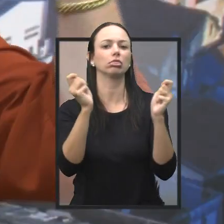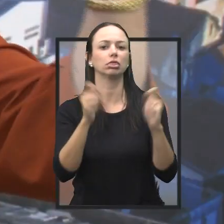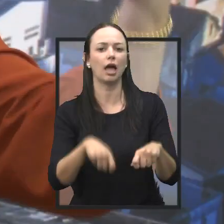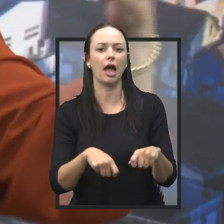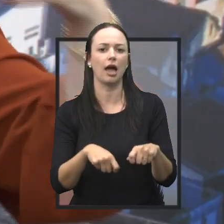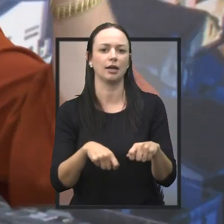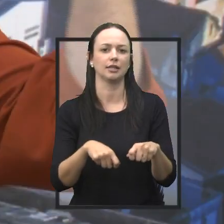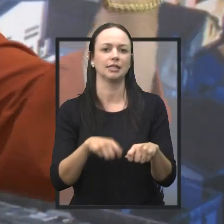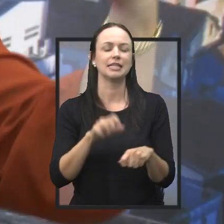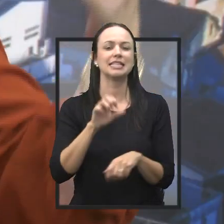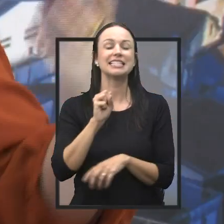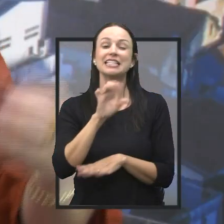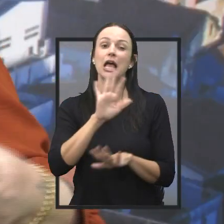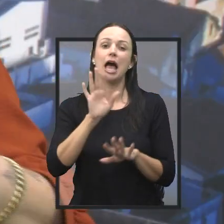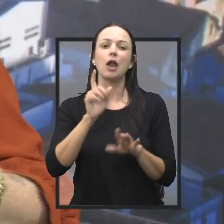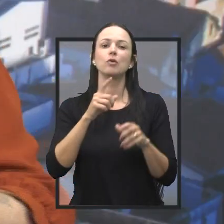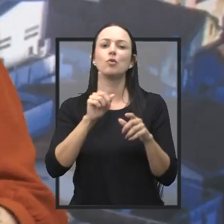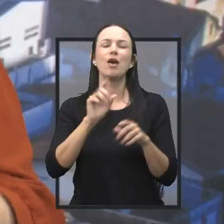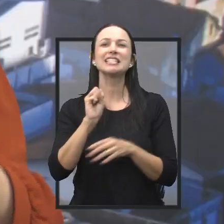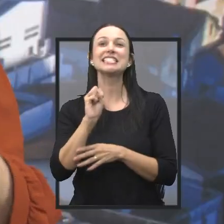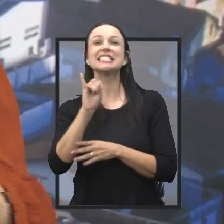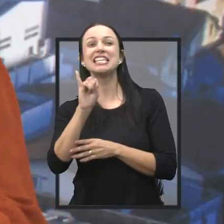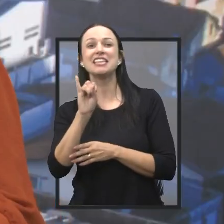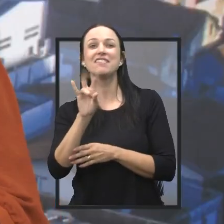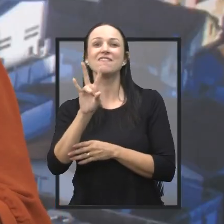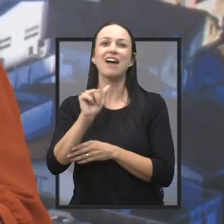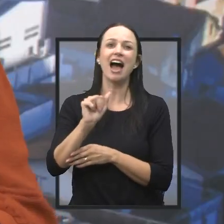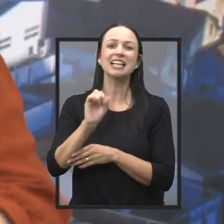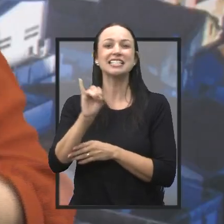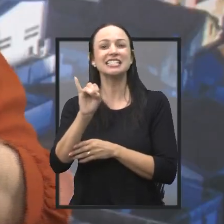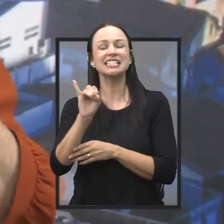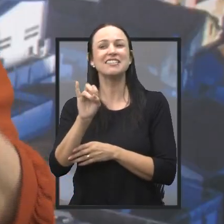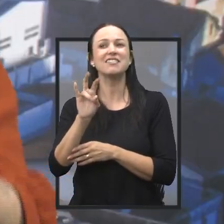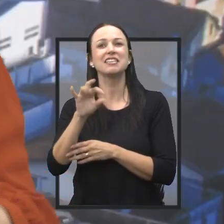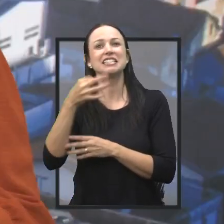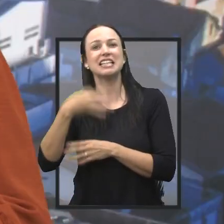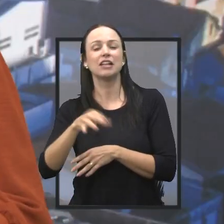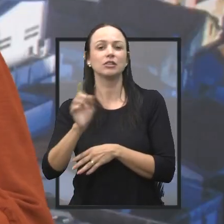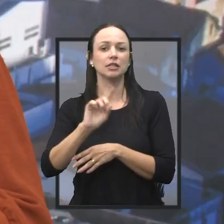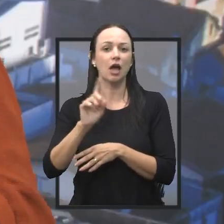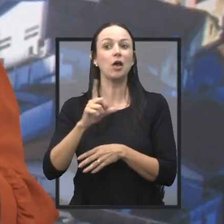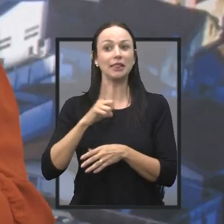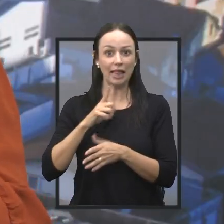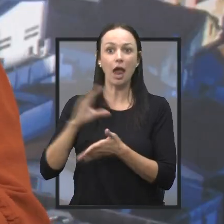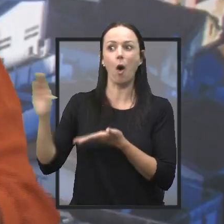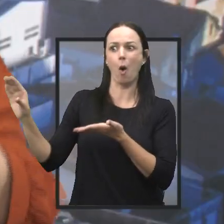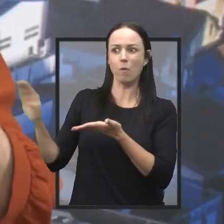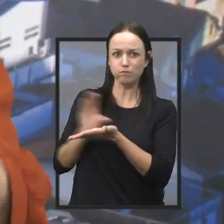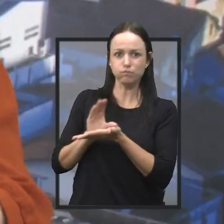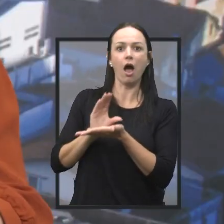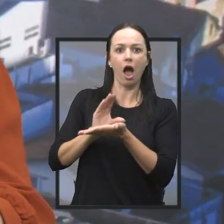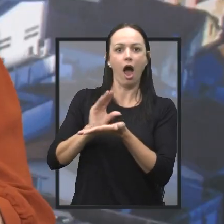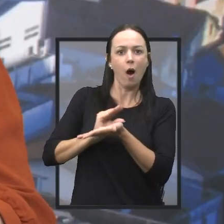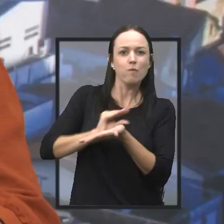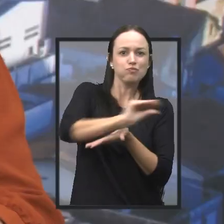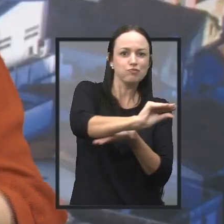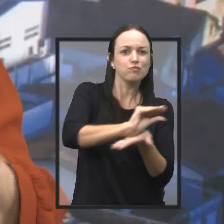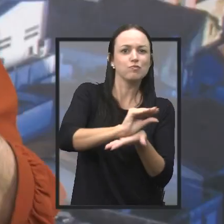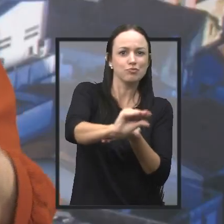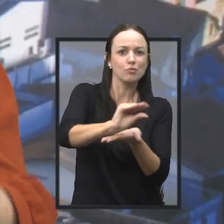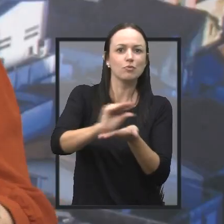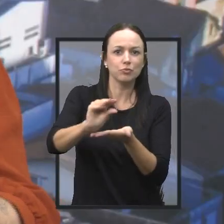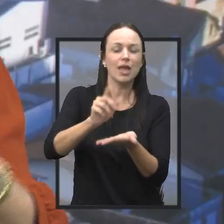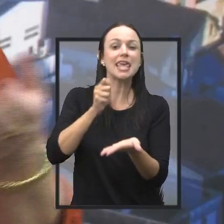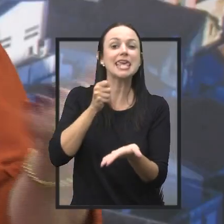condição de, se der certo, é uma coisa que o vereador se compromete e o dinheiro efetivamente vai, por isso que chama impositiva.